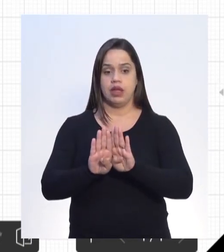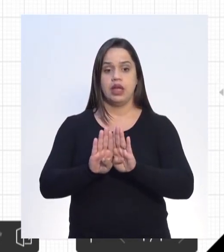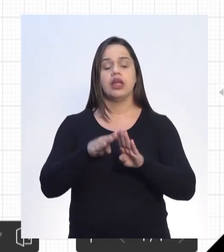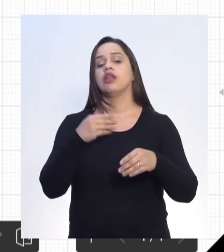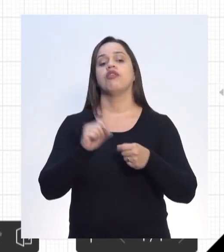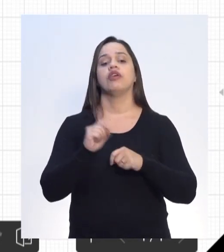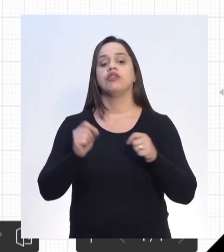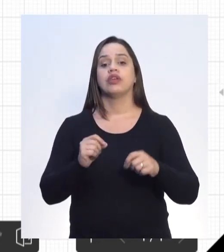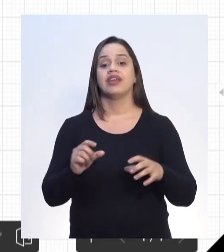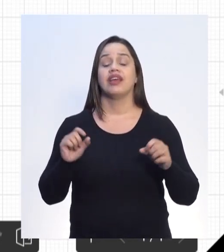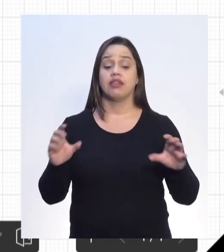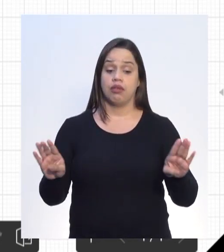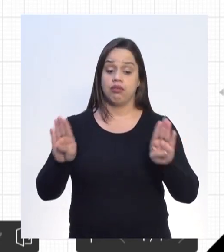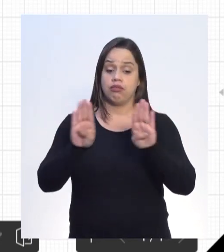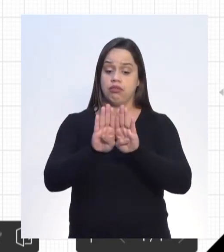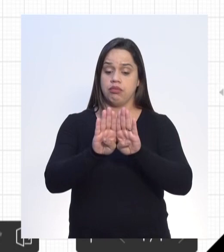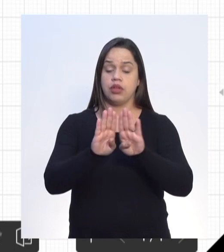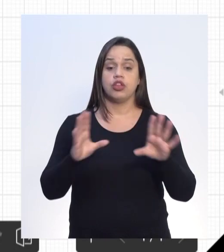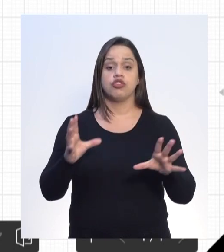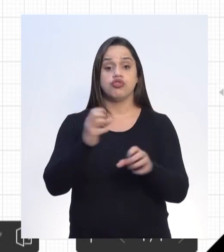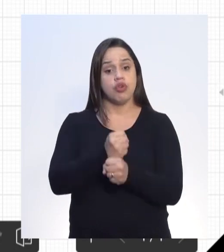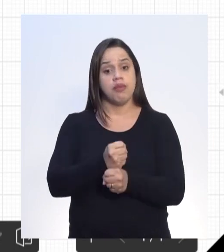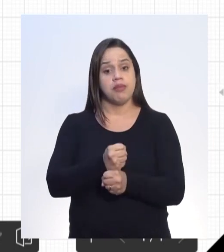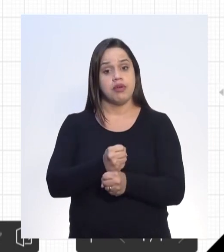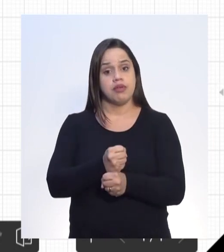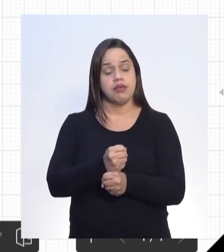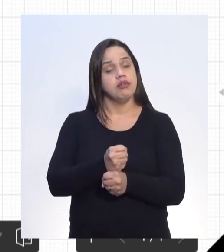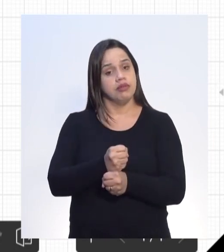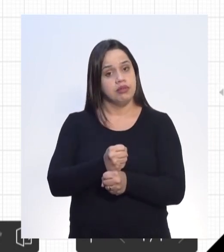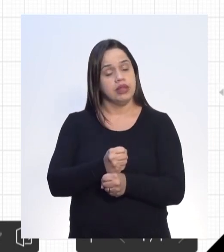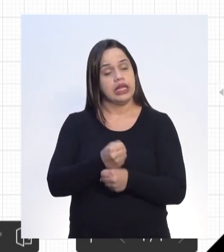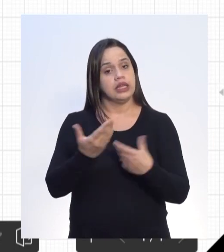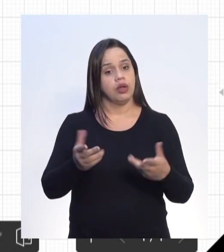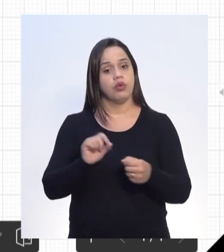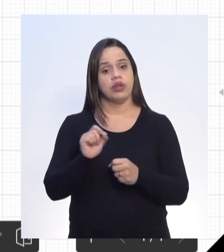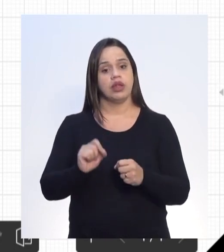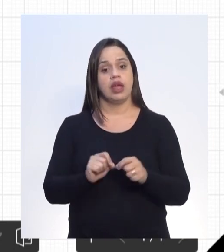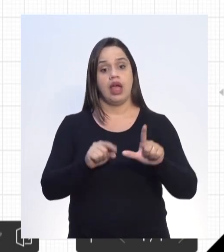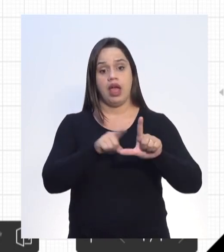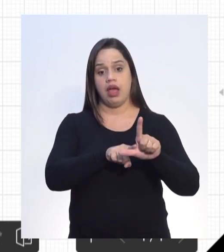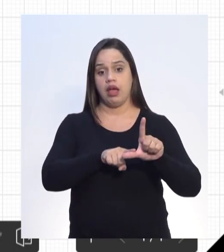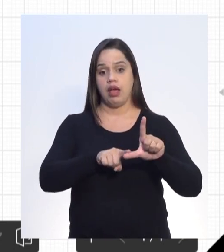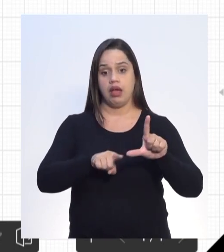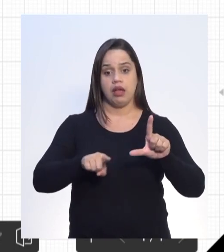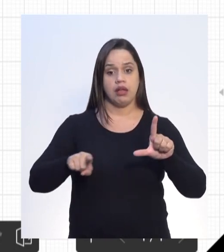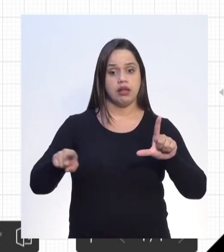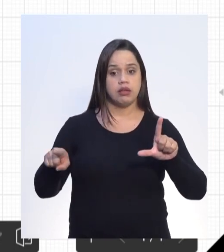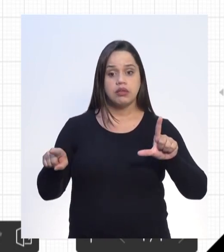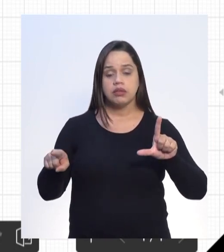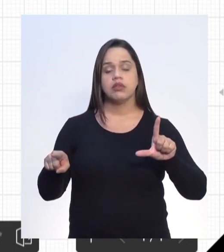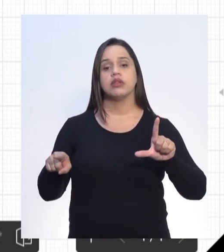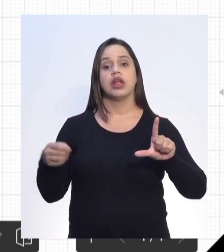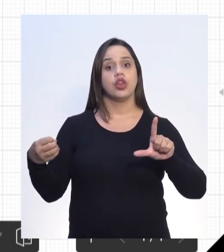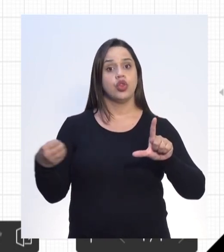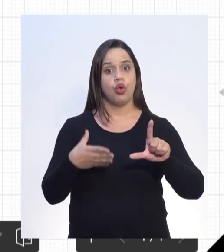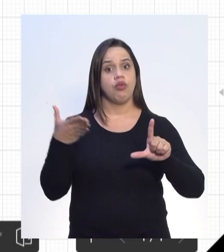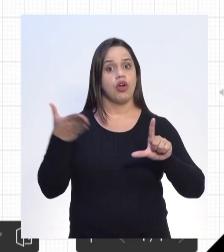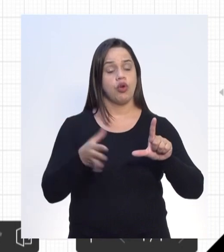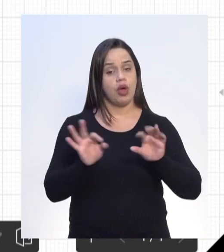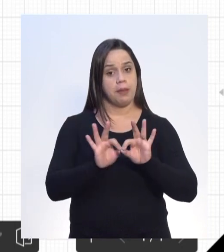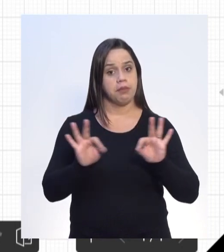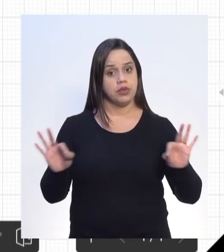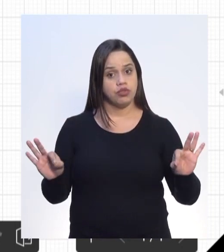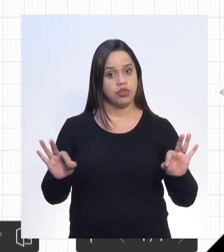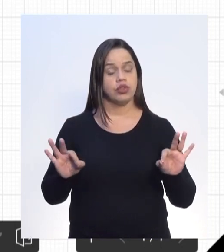aqui? Está somando as duas, beleza? Então, essa base aqui, as novas dimensões para ela, novas dimensões